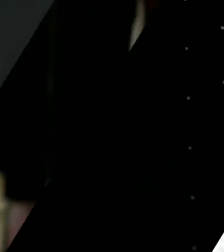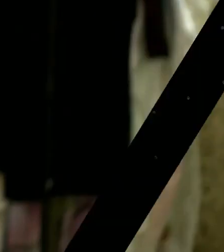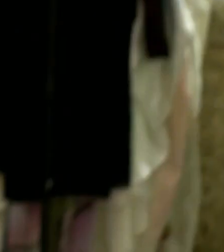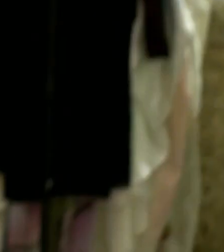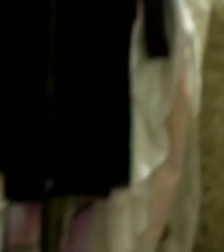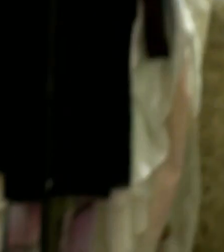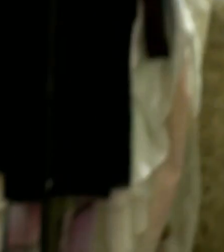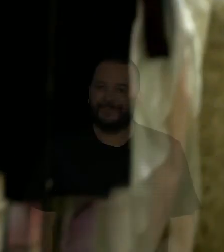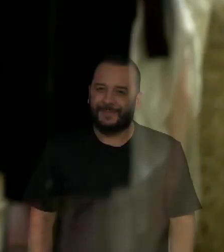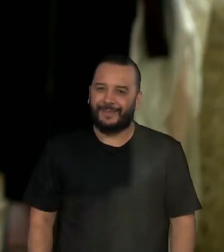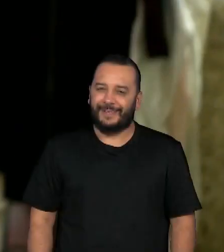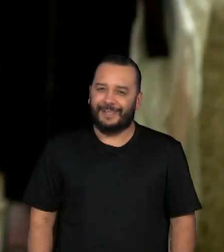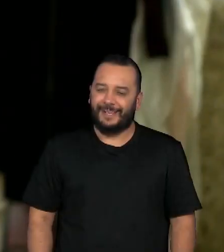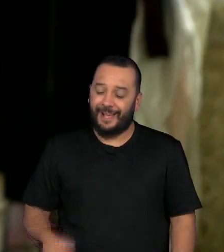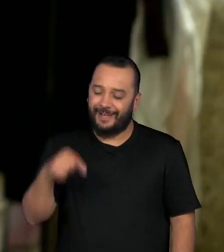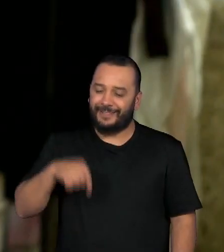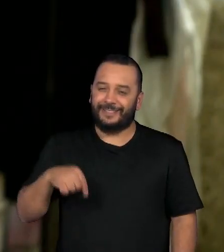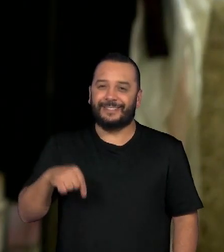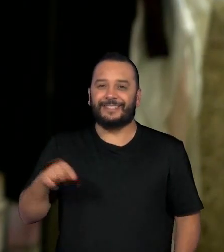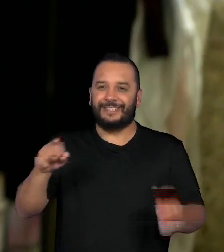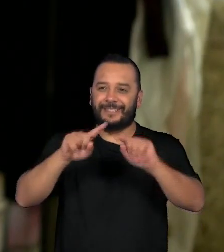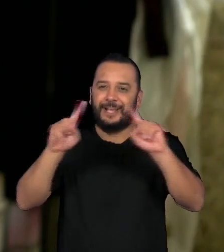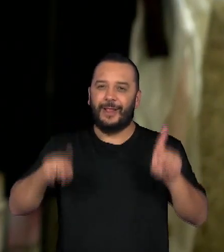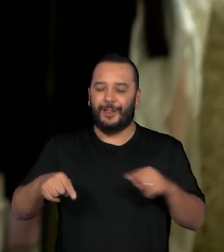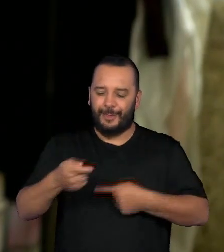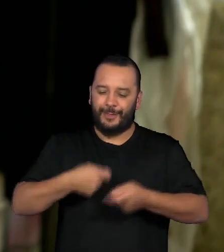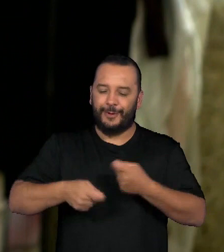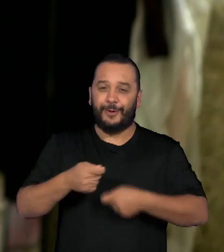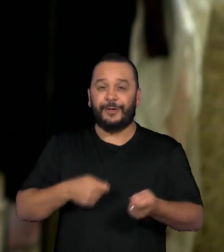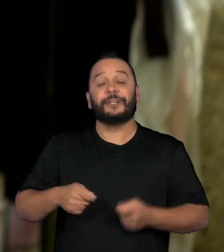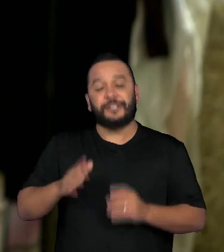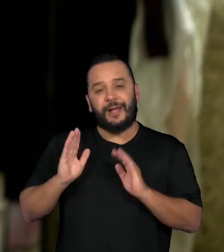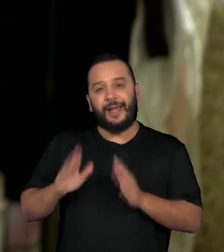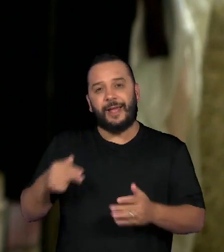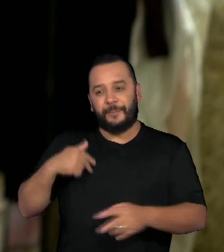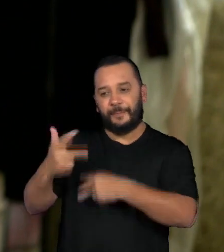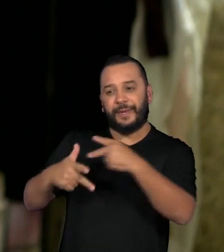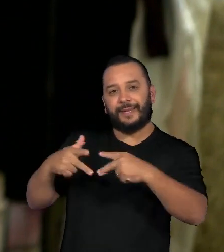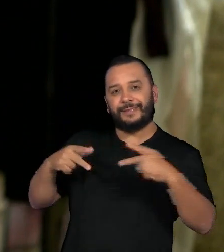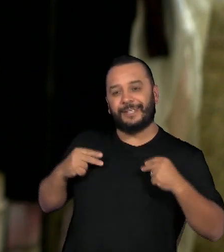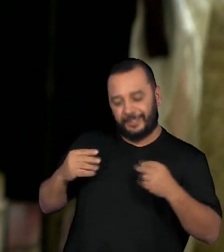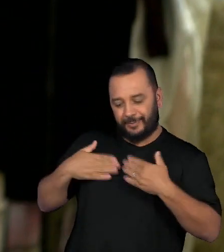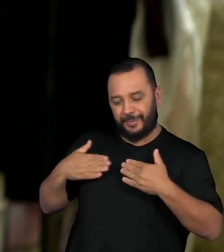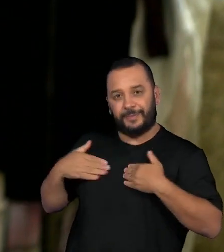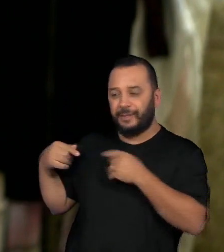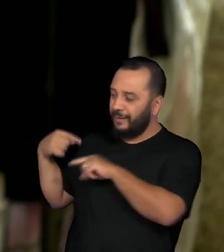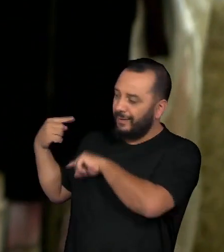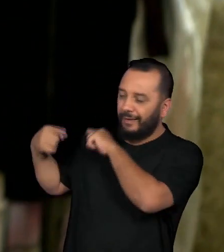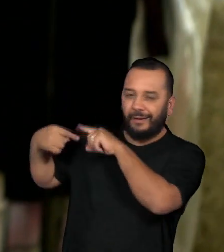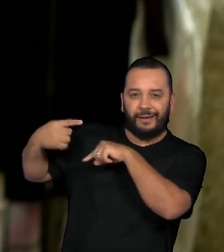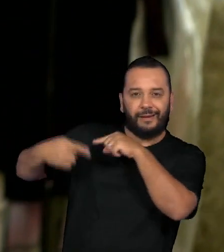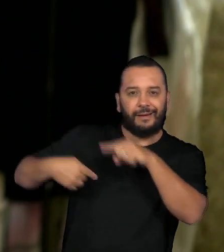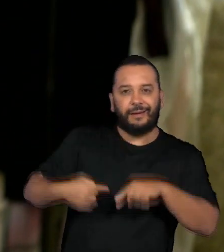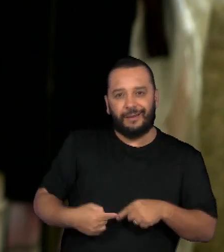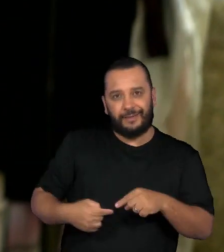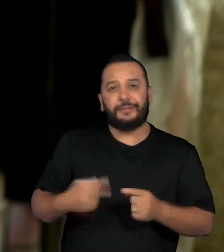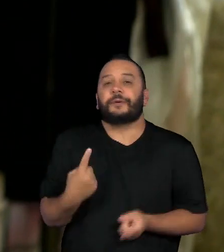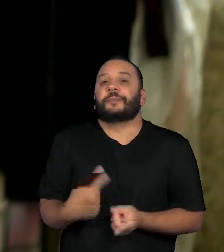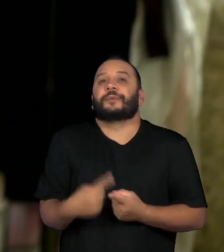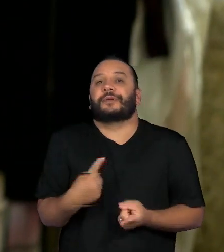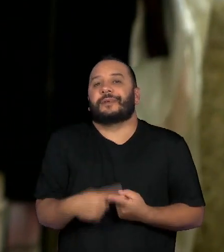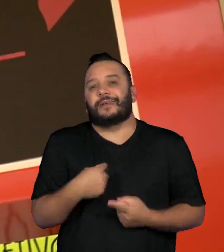Essa loja é um presente que os meus antepassados me deram. De todo esse tempo que eu